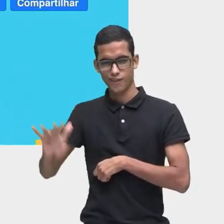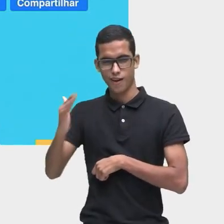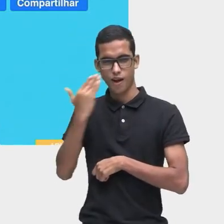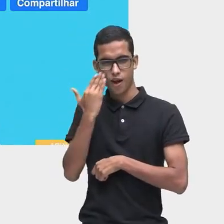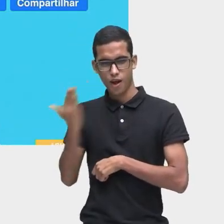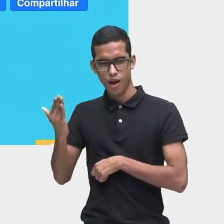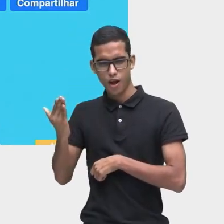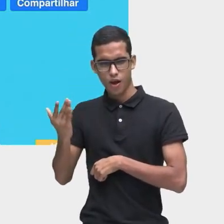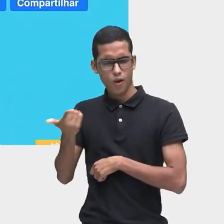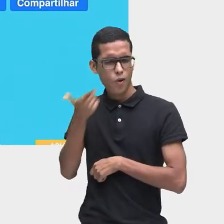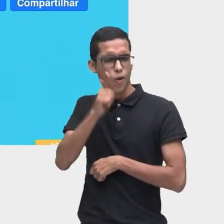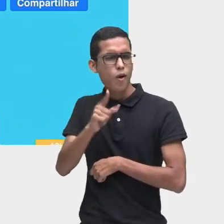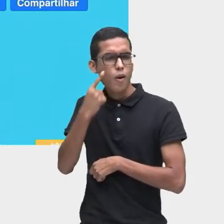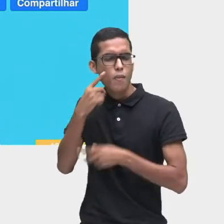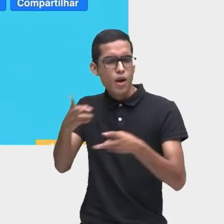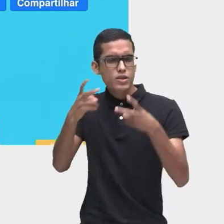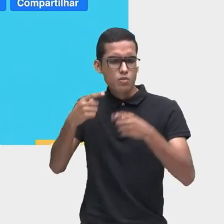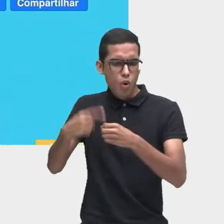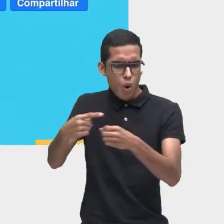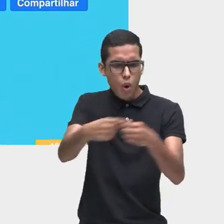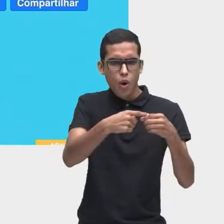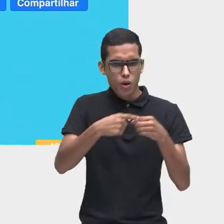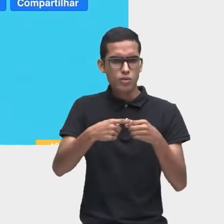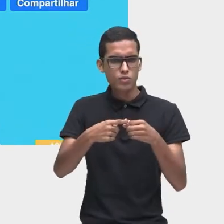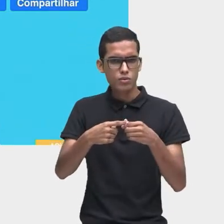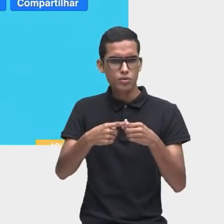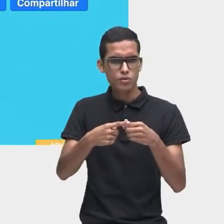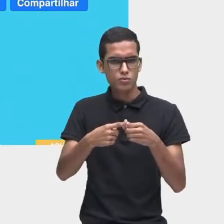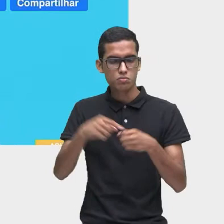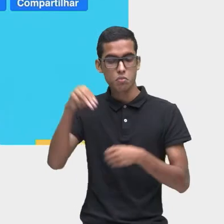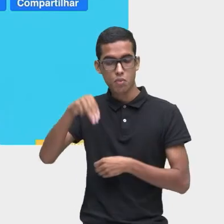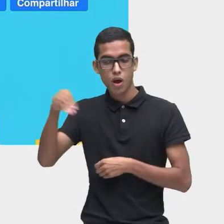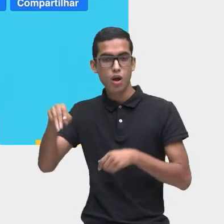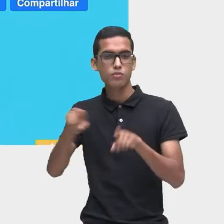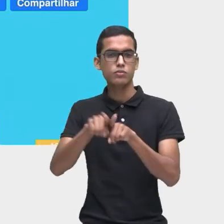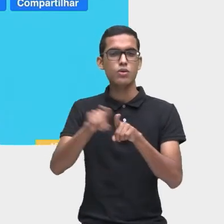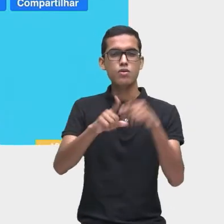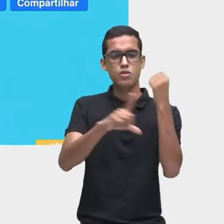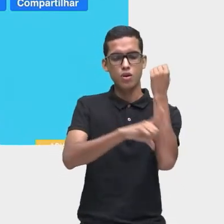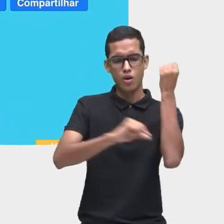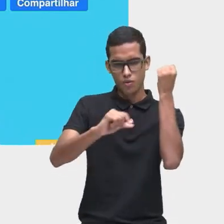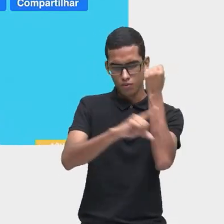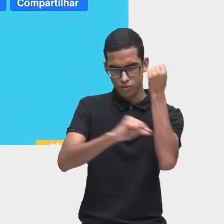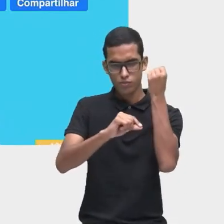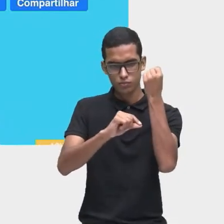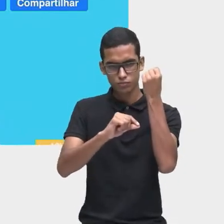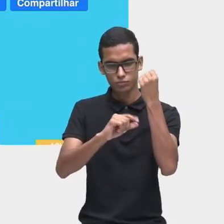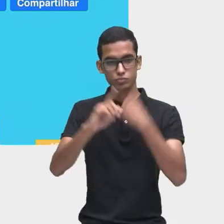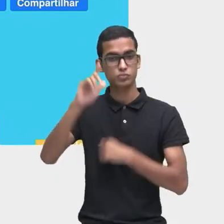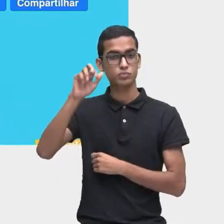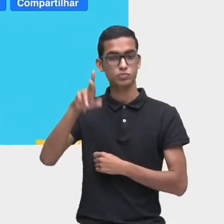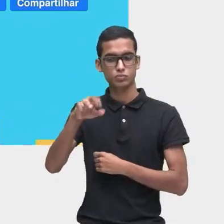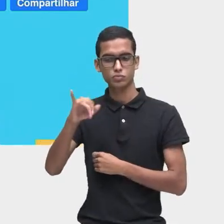consegue ver os municípios da região metropolitana? Manacapuru, Iranduba, Rio